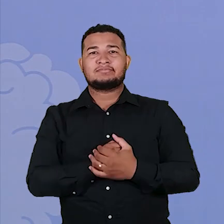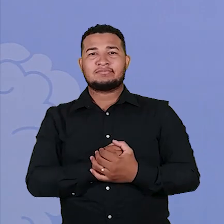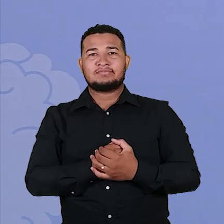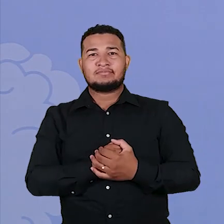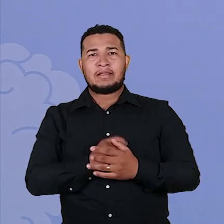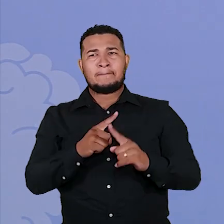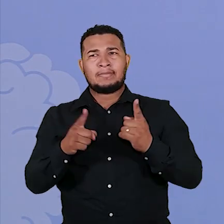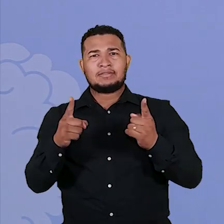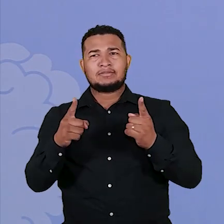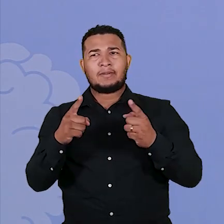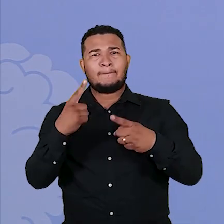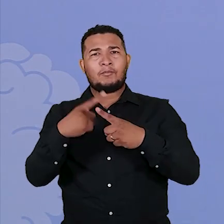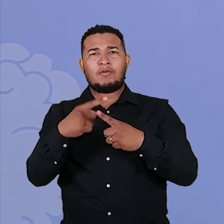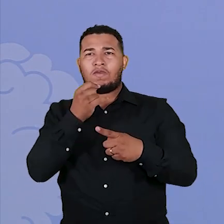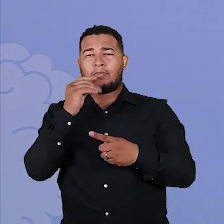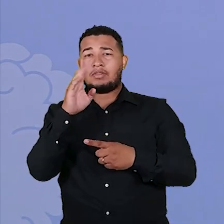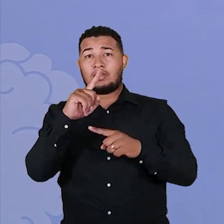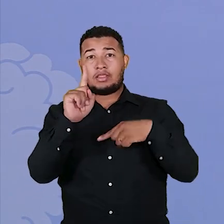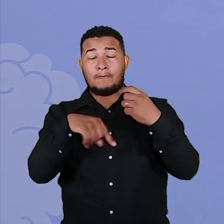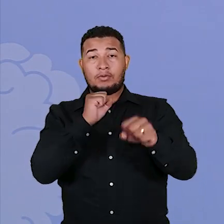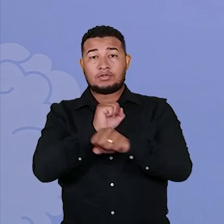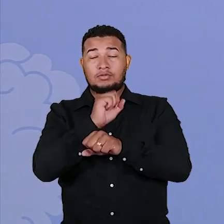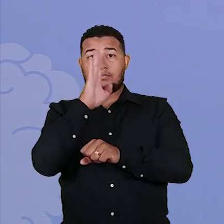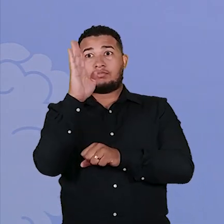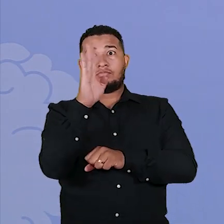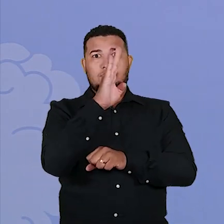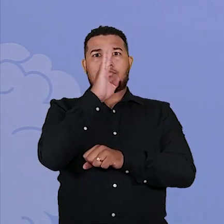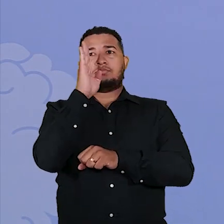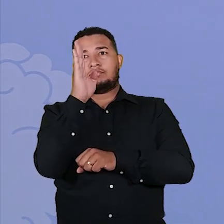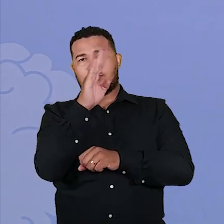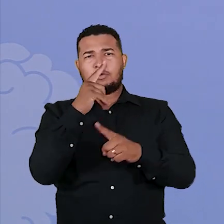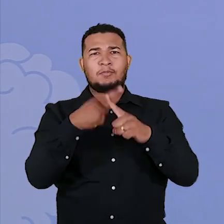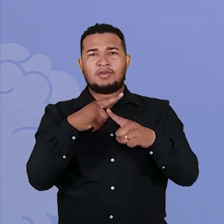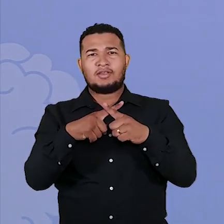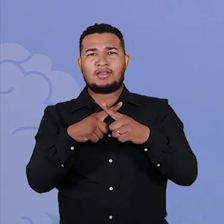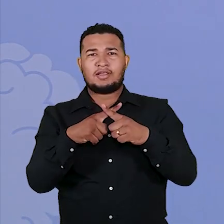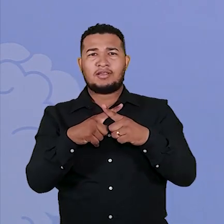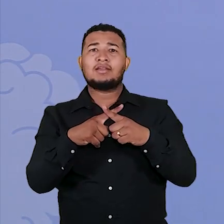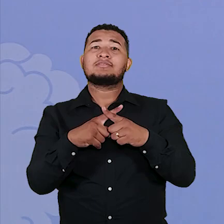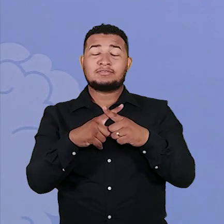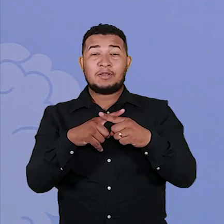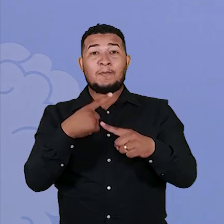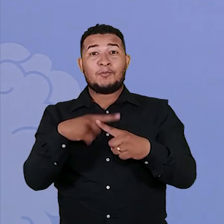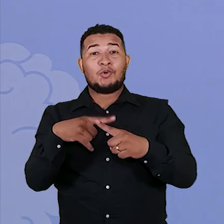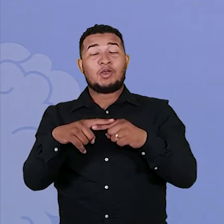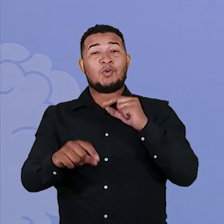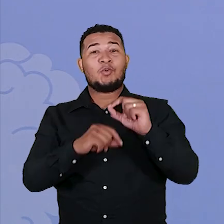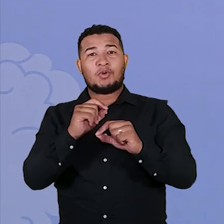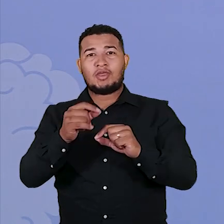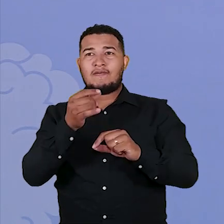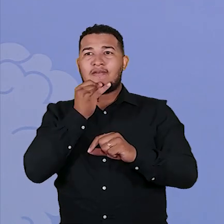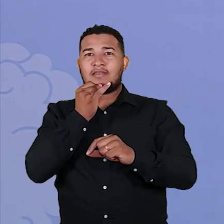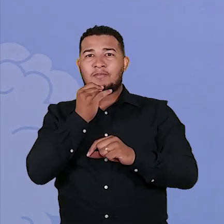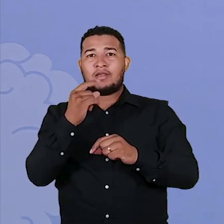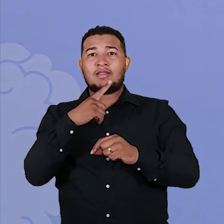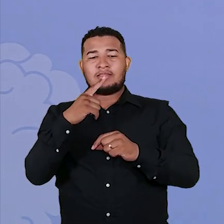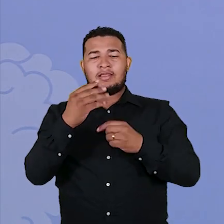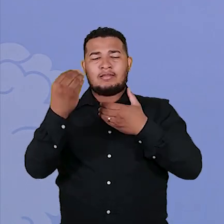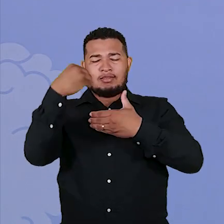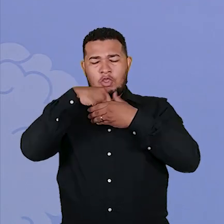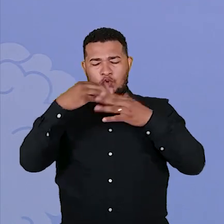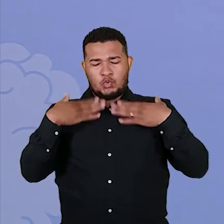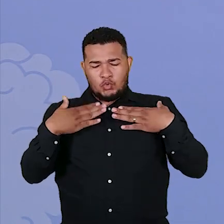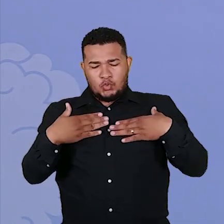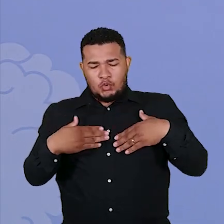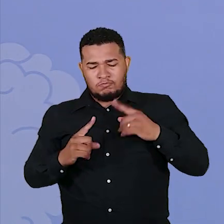agora você sabe me explicar porque a gente fica tonto e nós ficamos tontos porque a gente tem